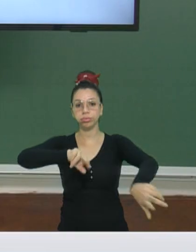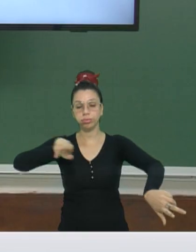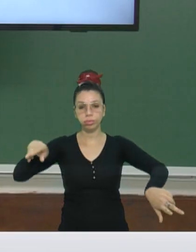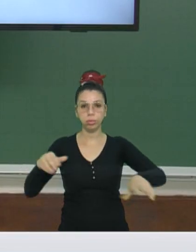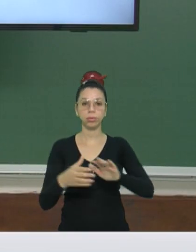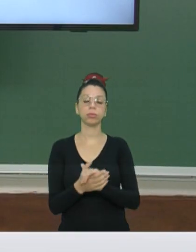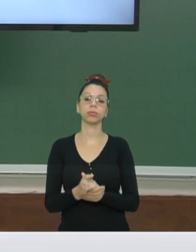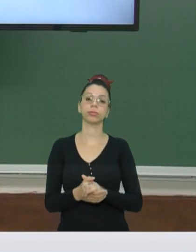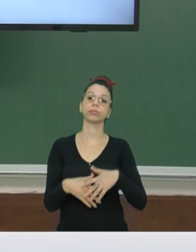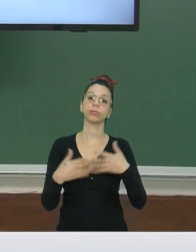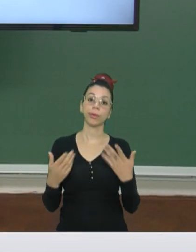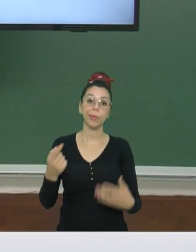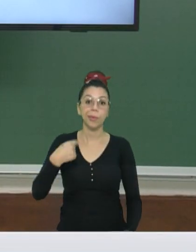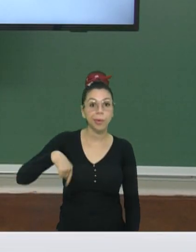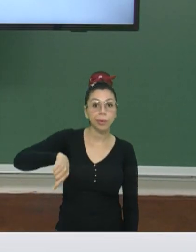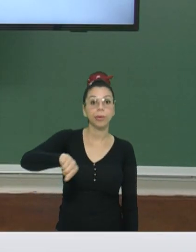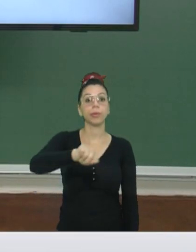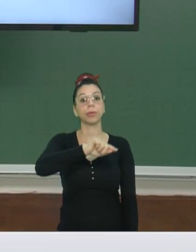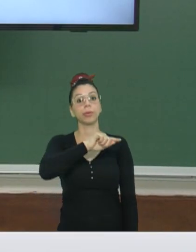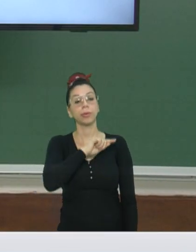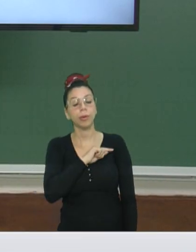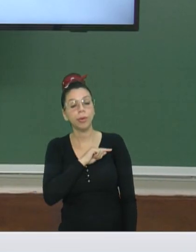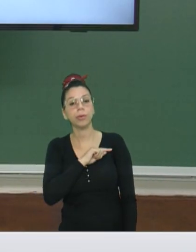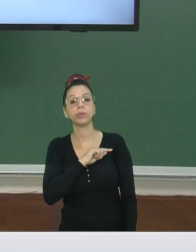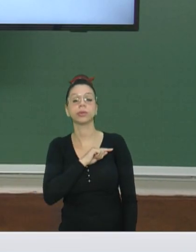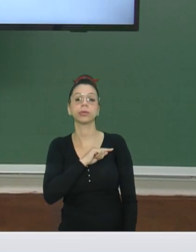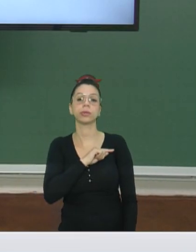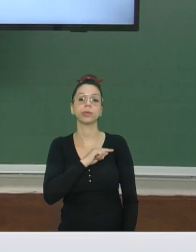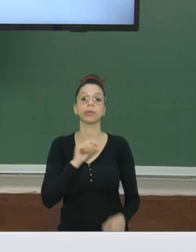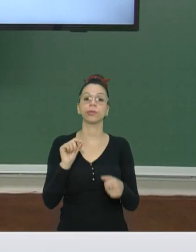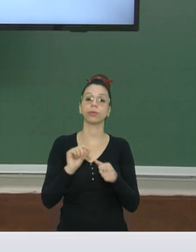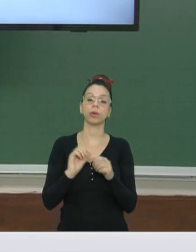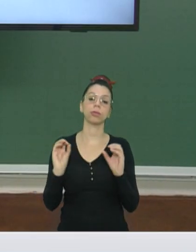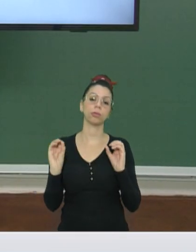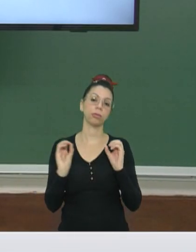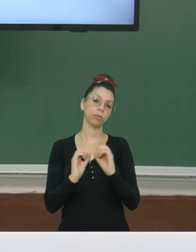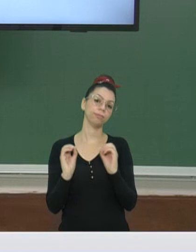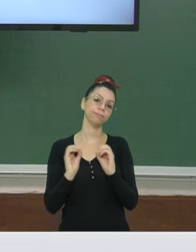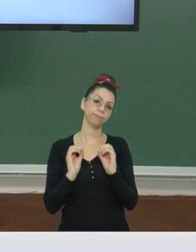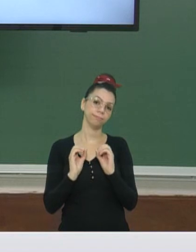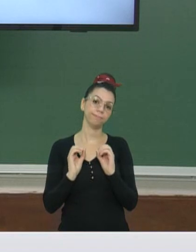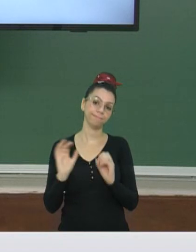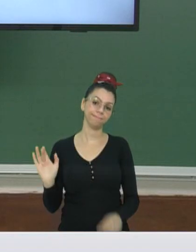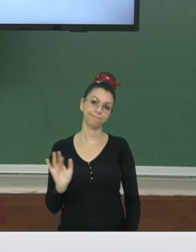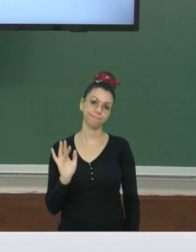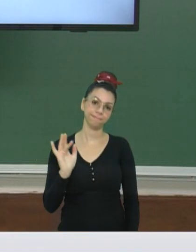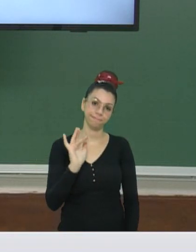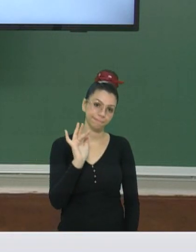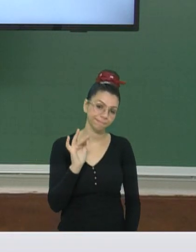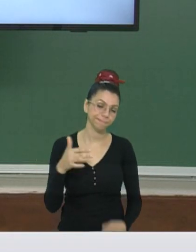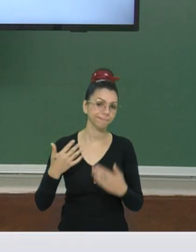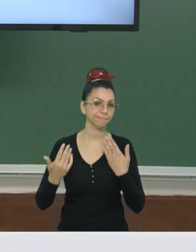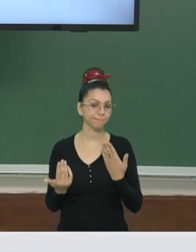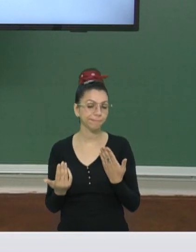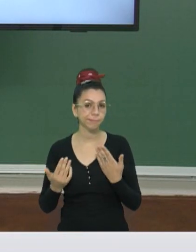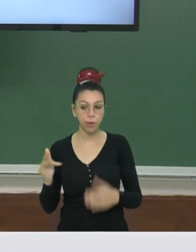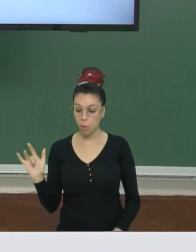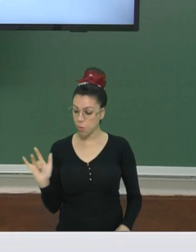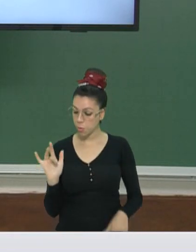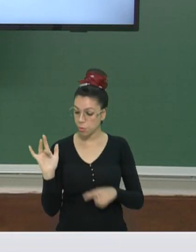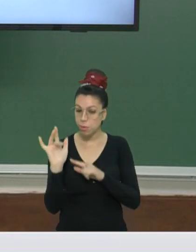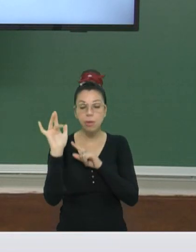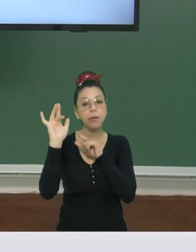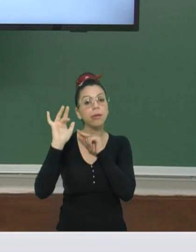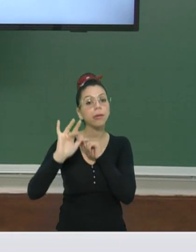a nossa participação omissa nas questões da dengue. Ou seja, o bicho da dengue,